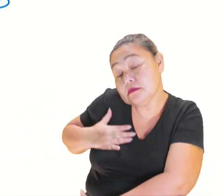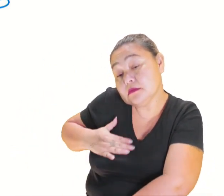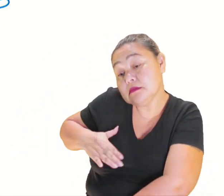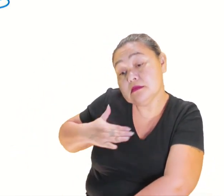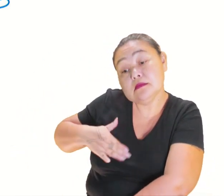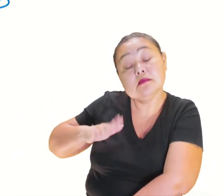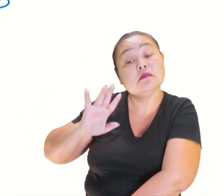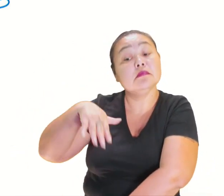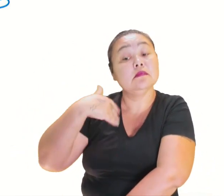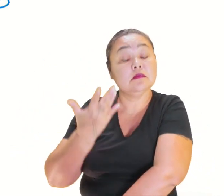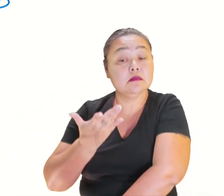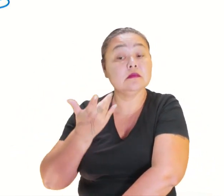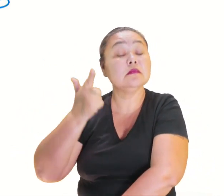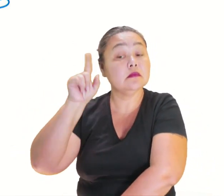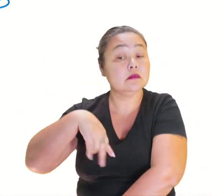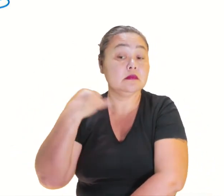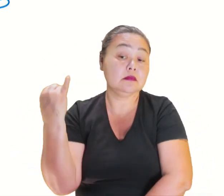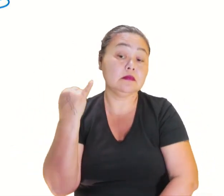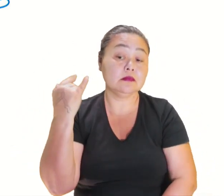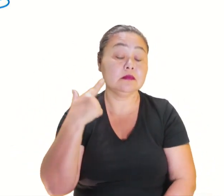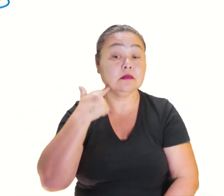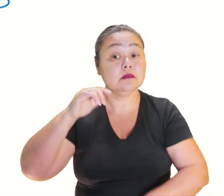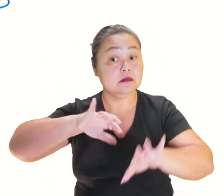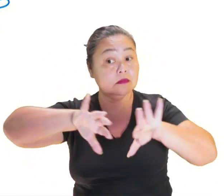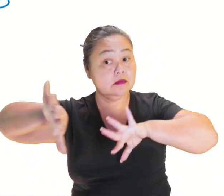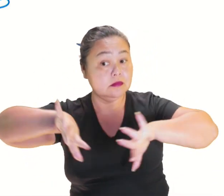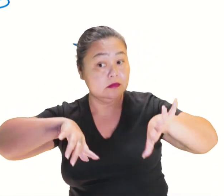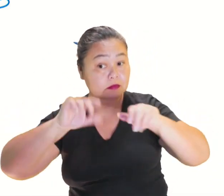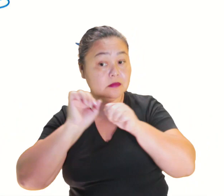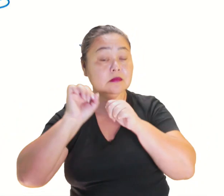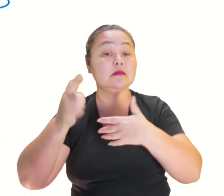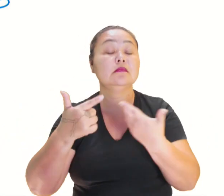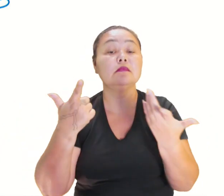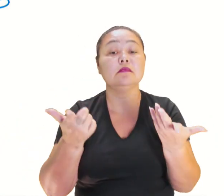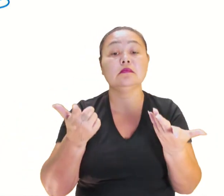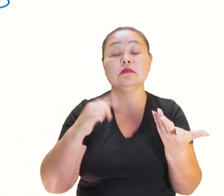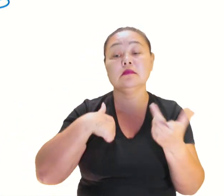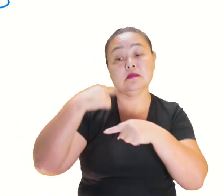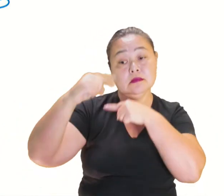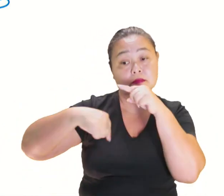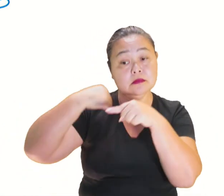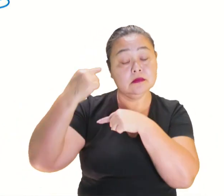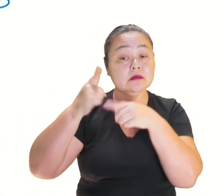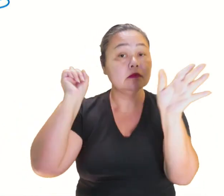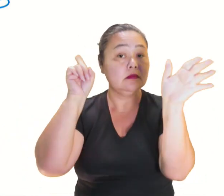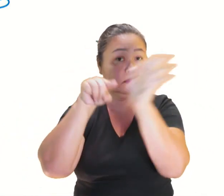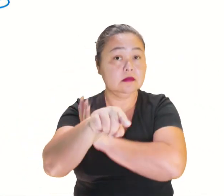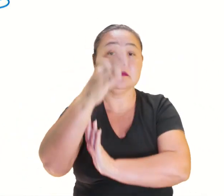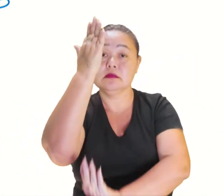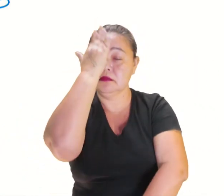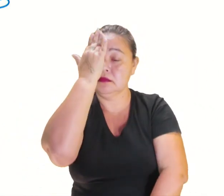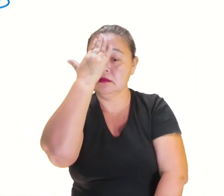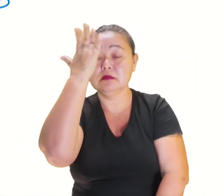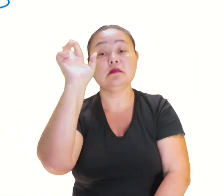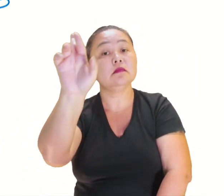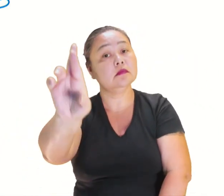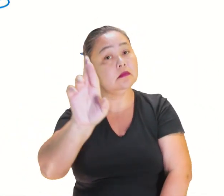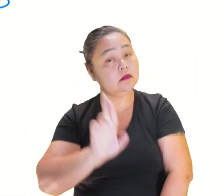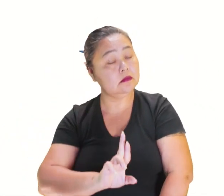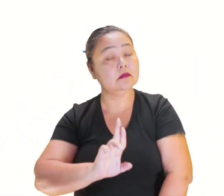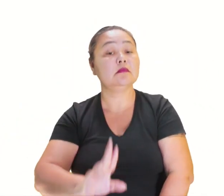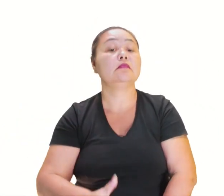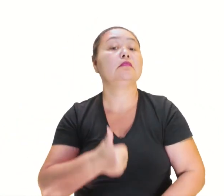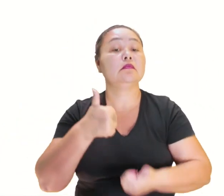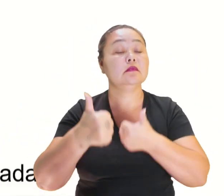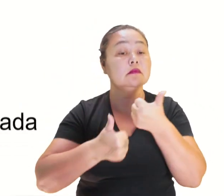Tranquilo, mas é fundamental a gente saber distinguir o que é uma coisa de outra, tá? Porque lá na frente, quando perguntar, vocês já sabem responder pra gente